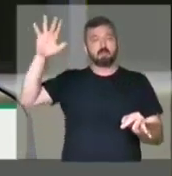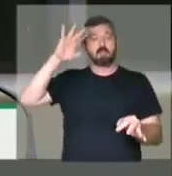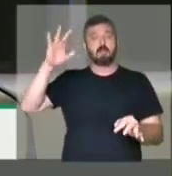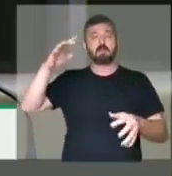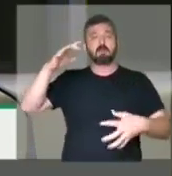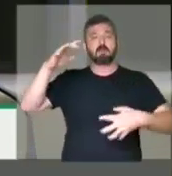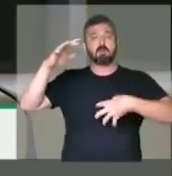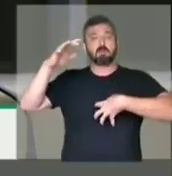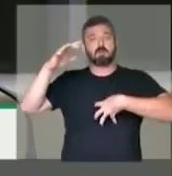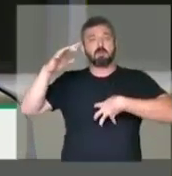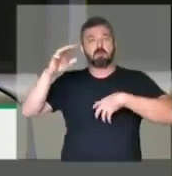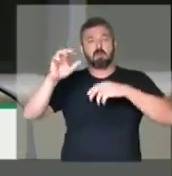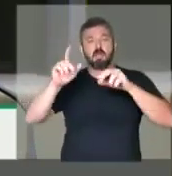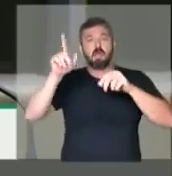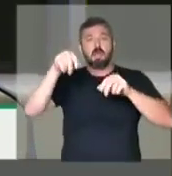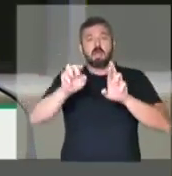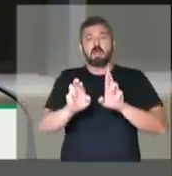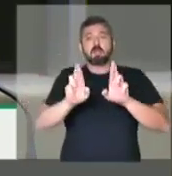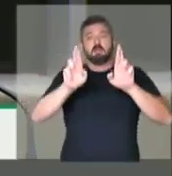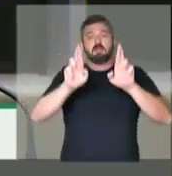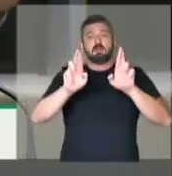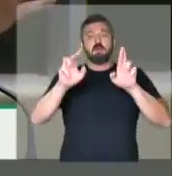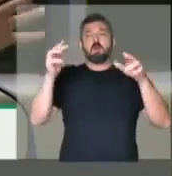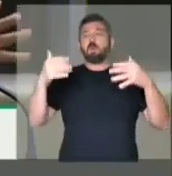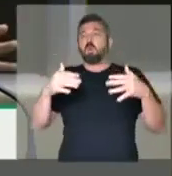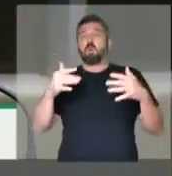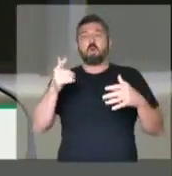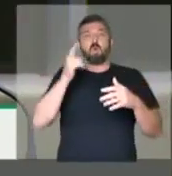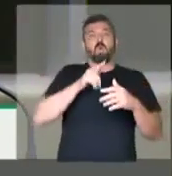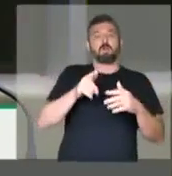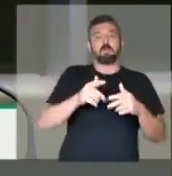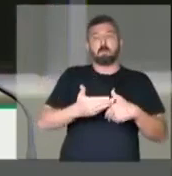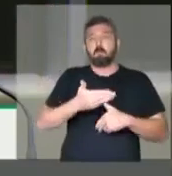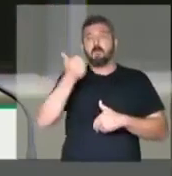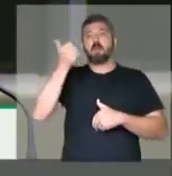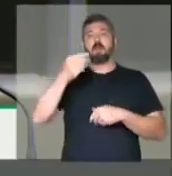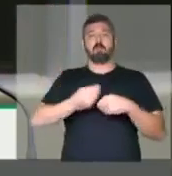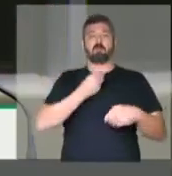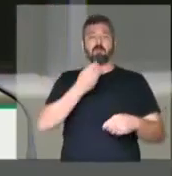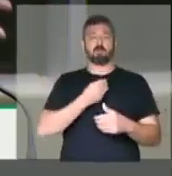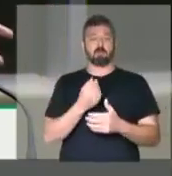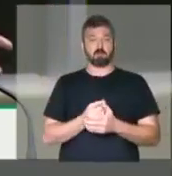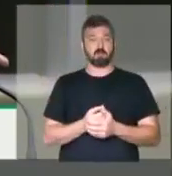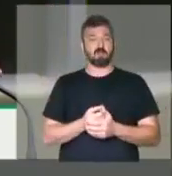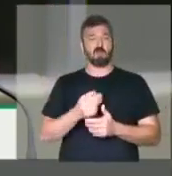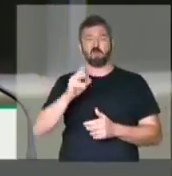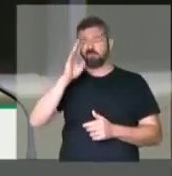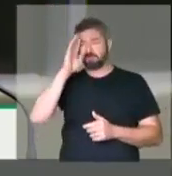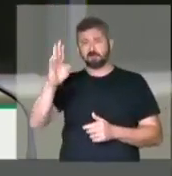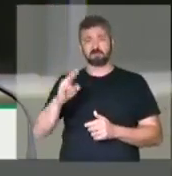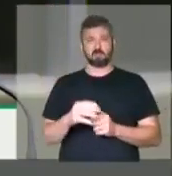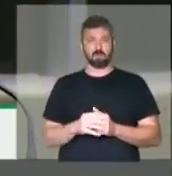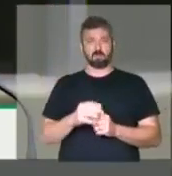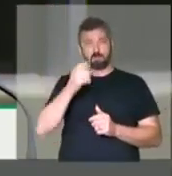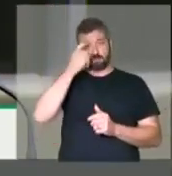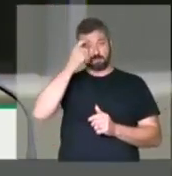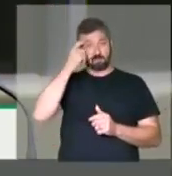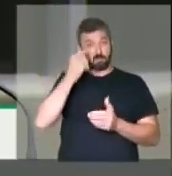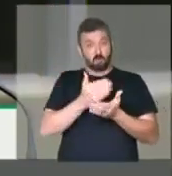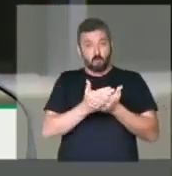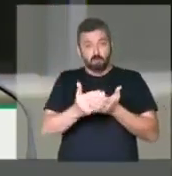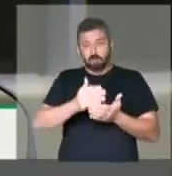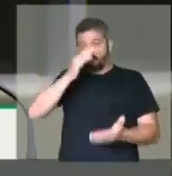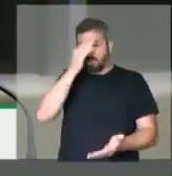é o sentimento de esperança. É o maior de todos os sentimentos. Porque a partir dali, você